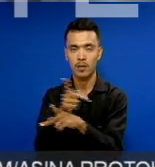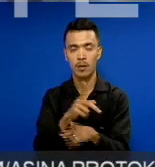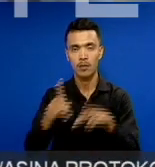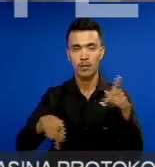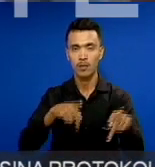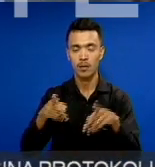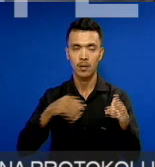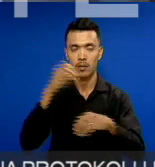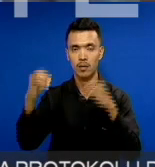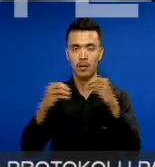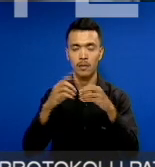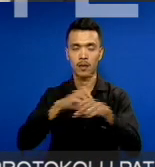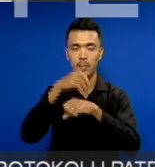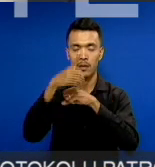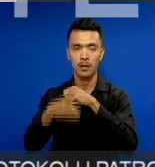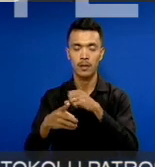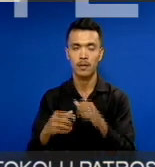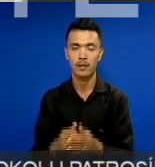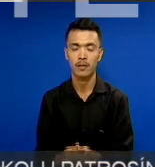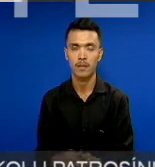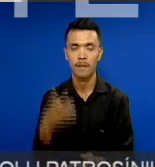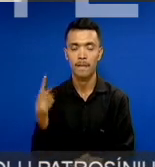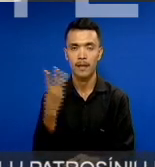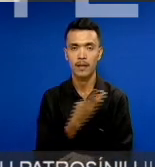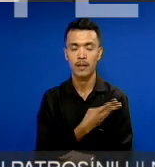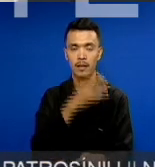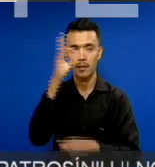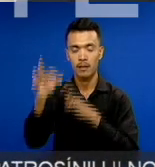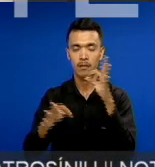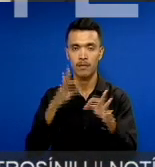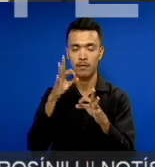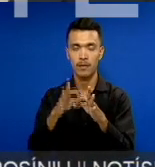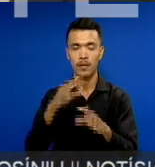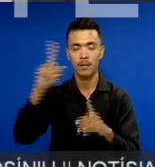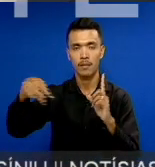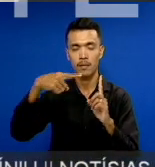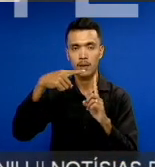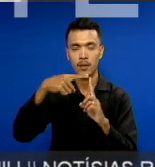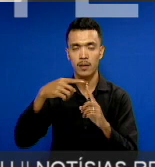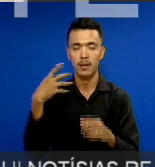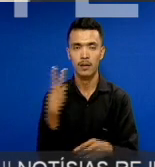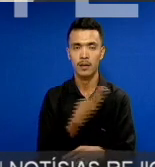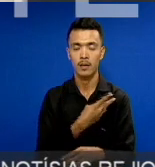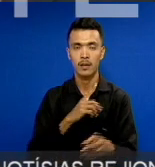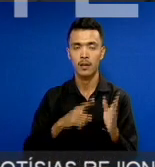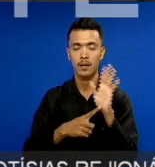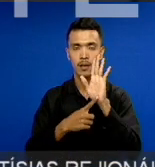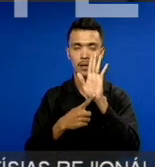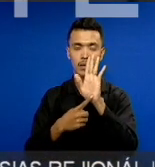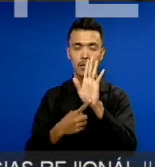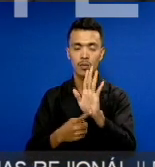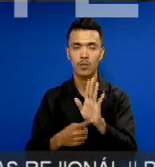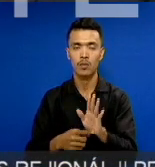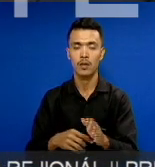sira quando para desastre natural. E tem esperança, Magané. Quando bem, hira. Ita anúncio, ita fier katak,